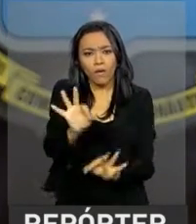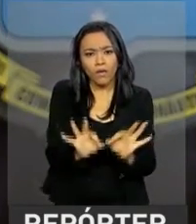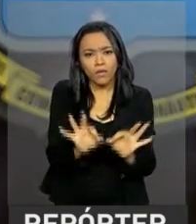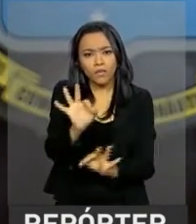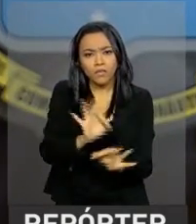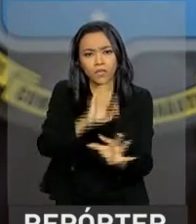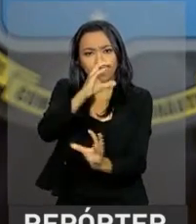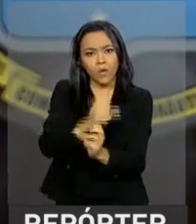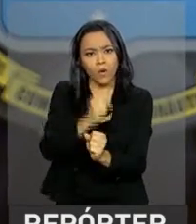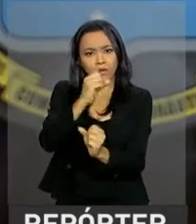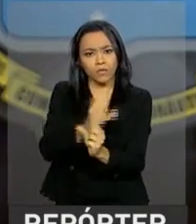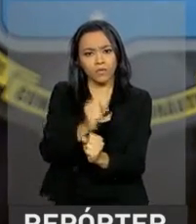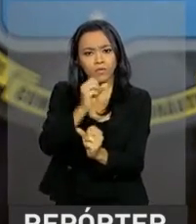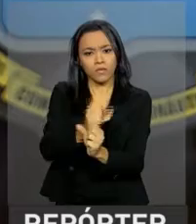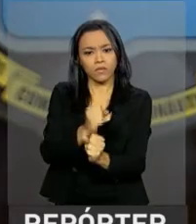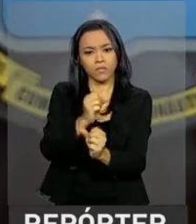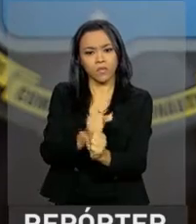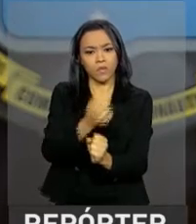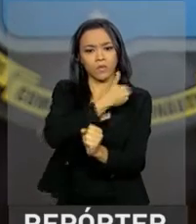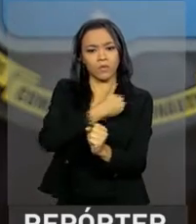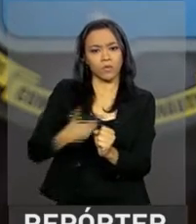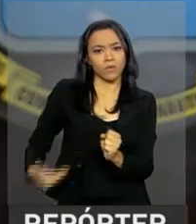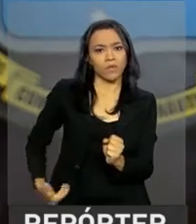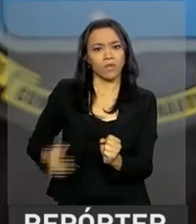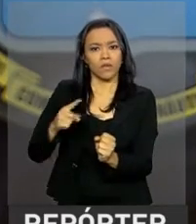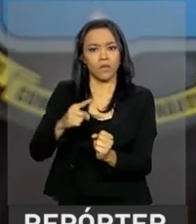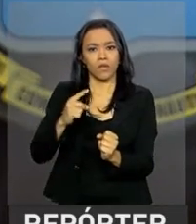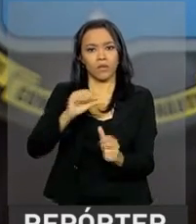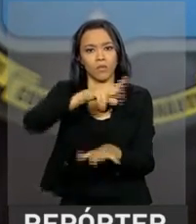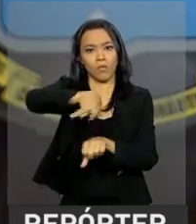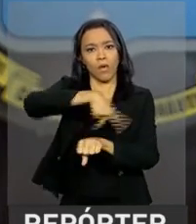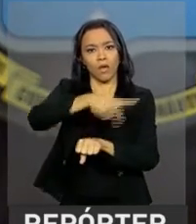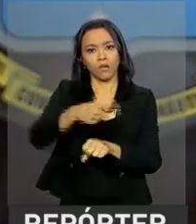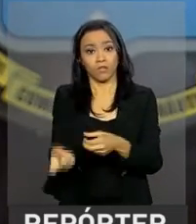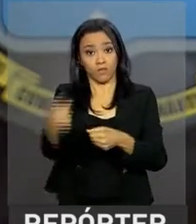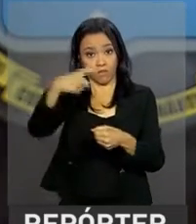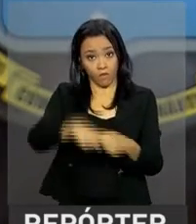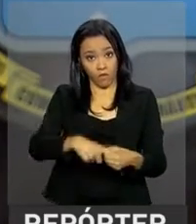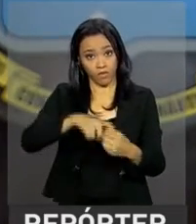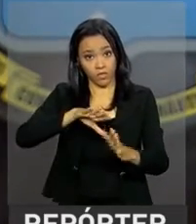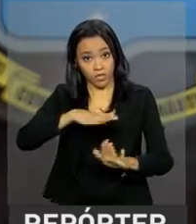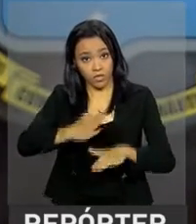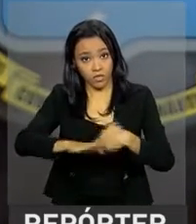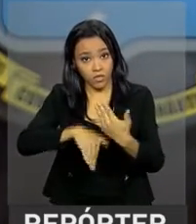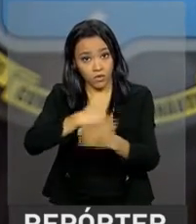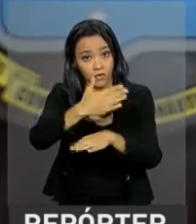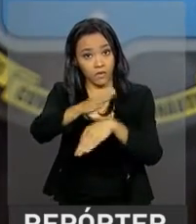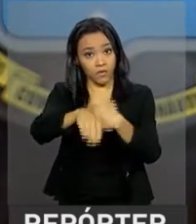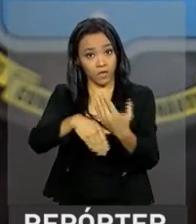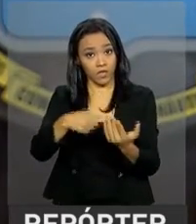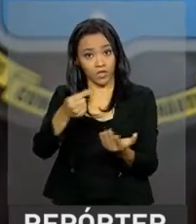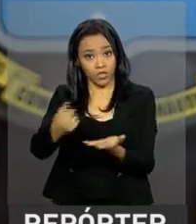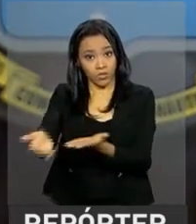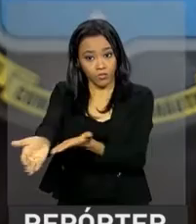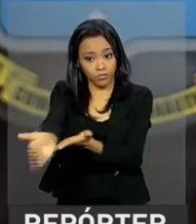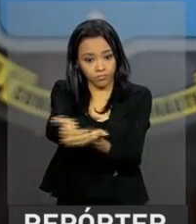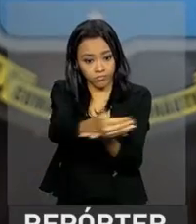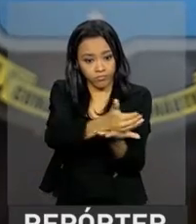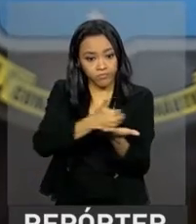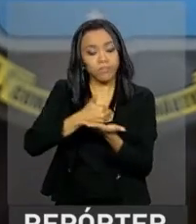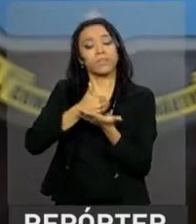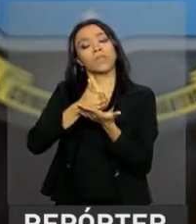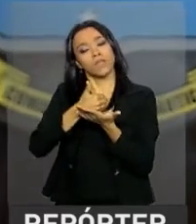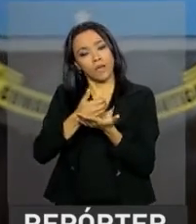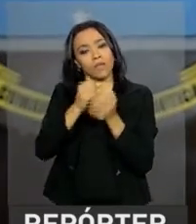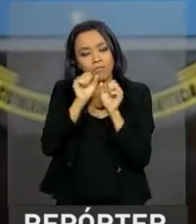públicas o país possa voltar a crescer arrecadar ea partir daí possa continuar de